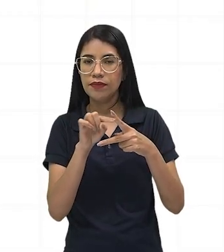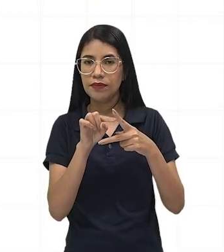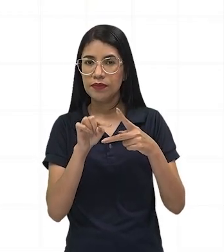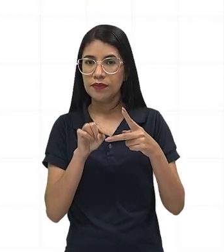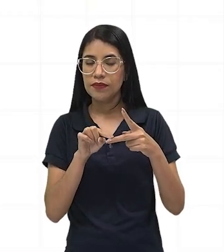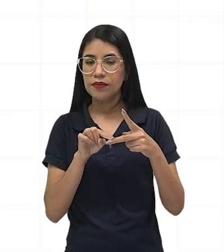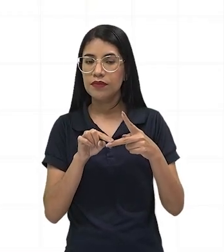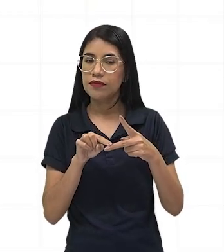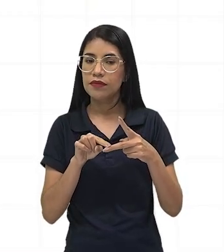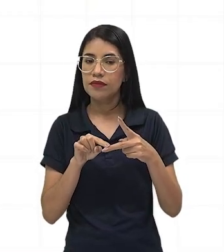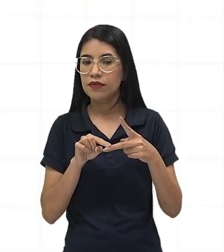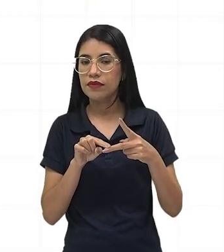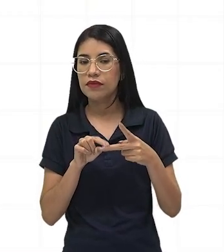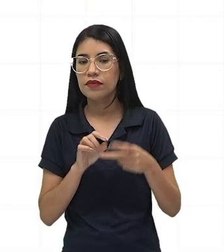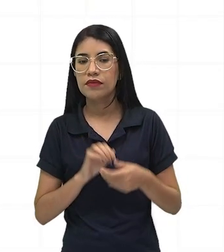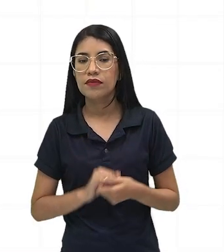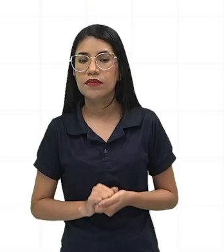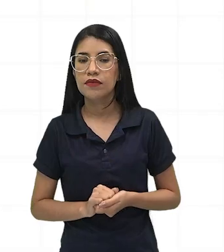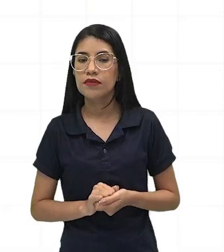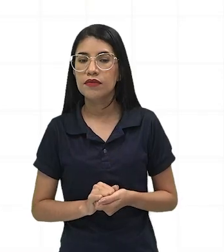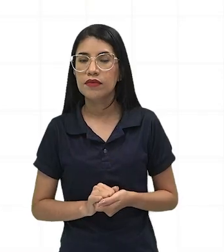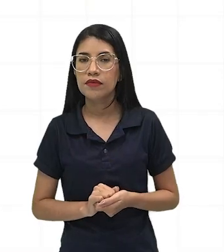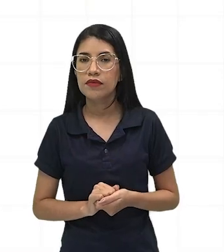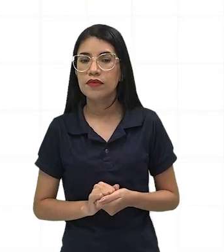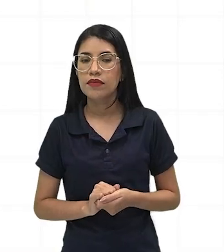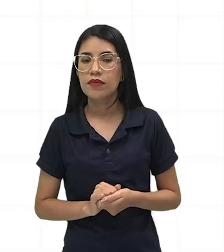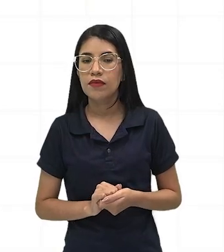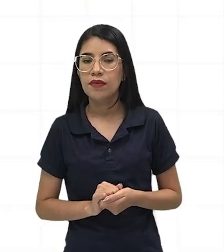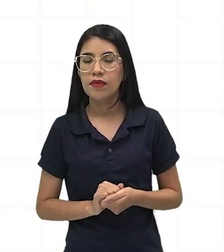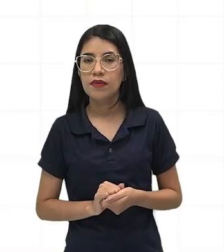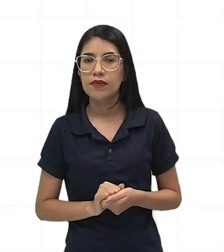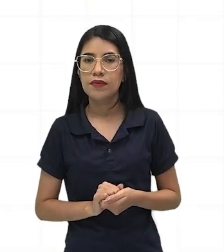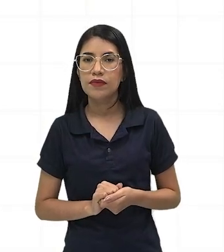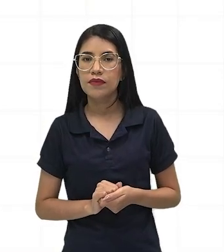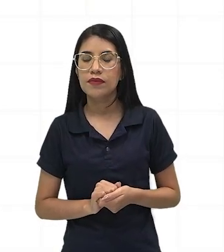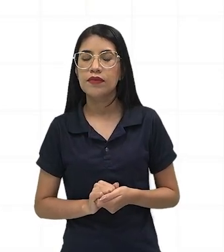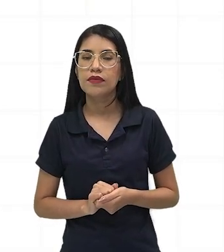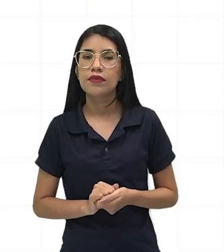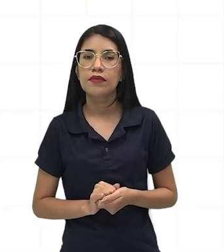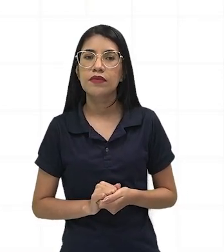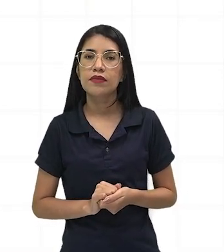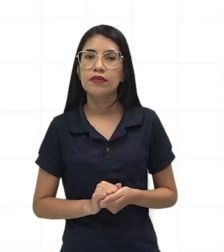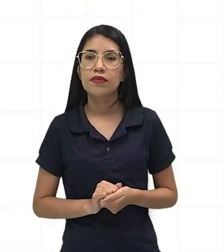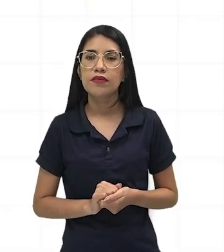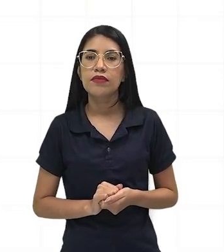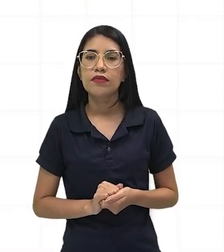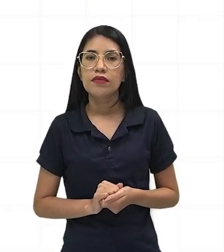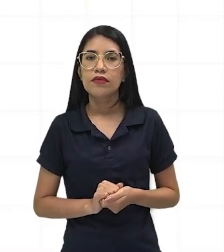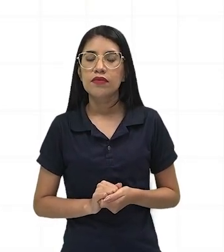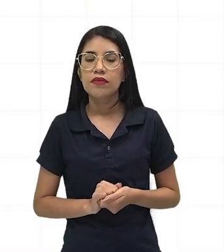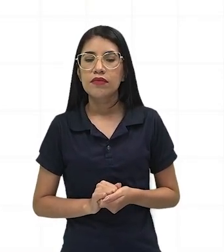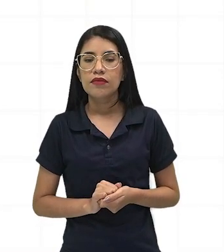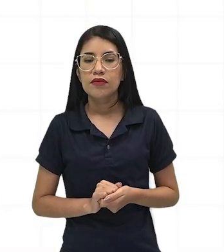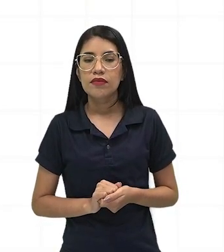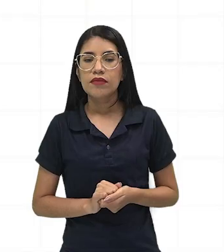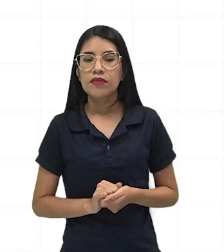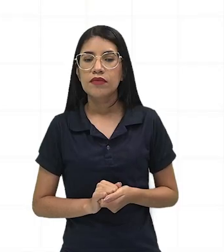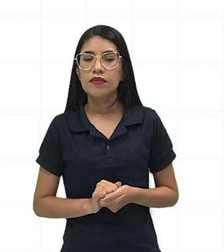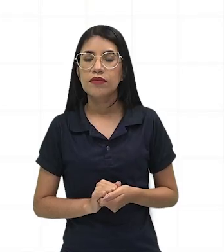e eu estou dizendo que aqui agora a minha linha que eu estou traçando vermelha é a minha mediatriz,